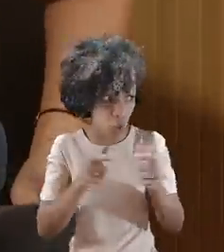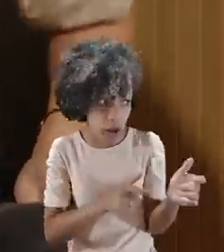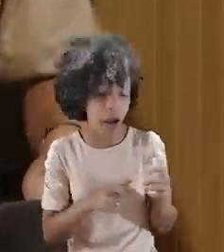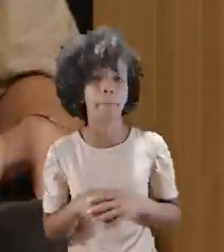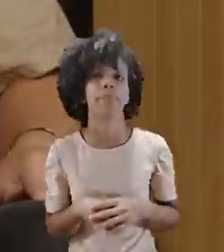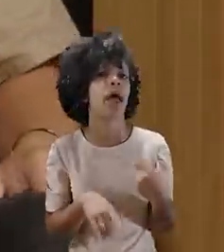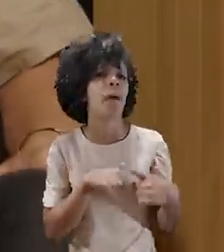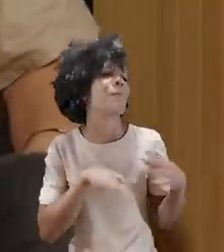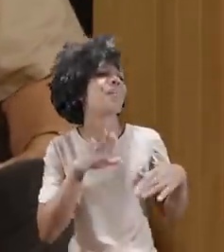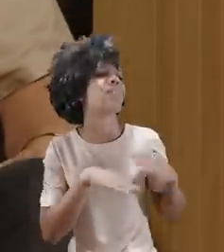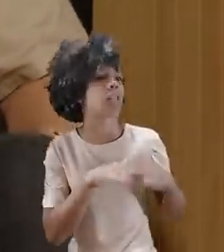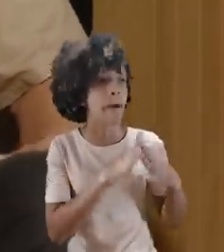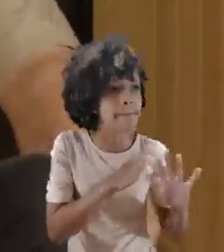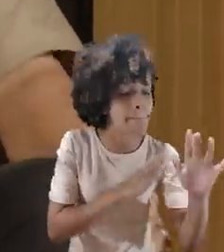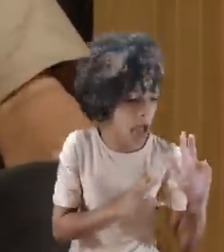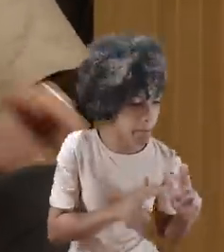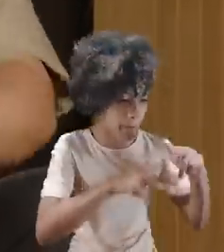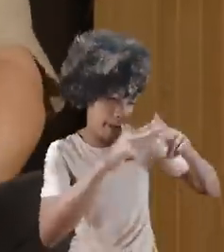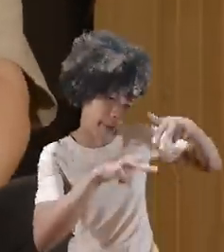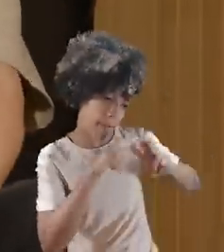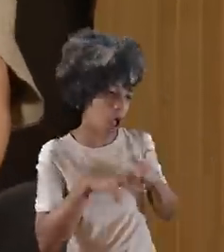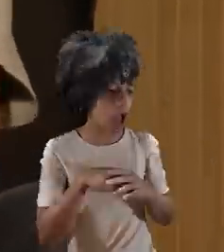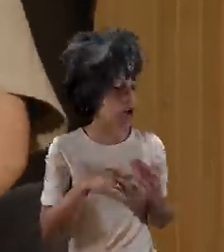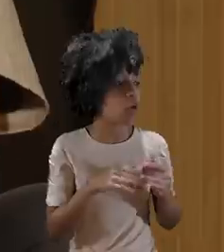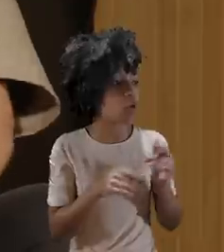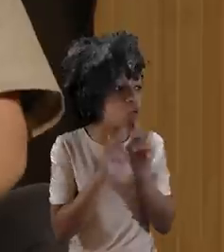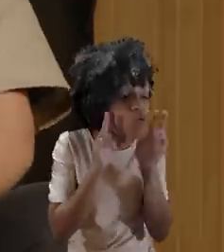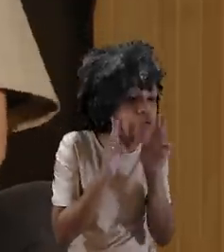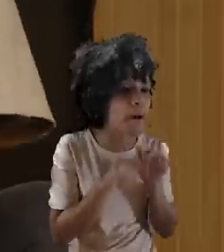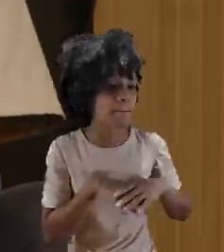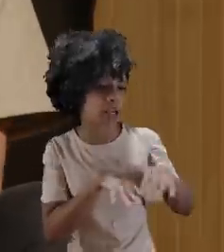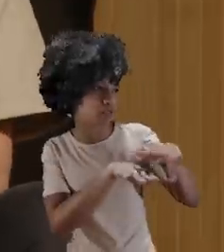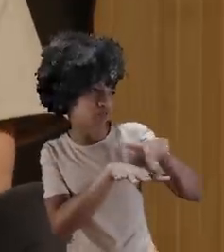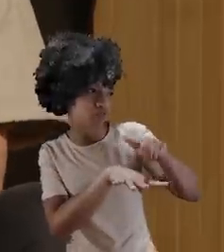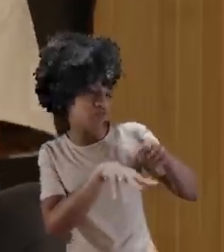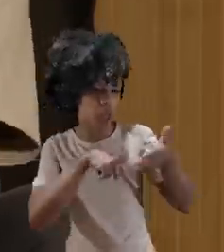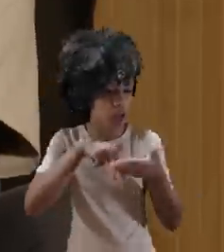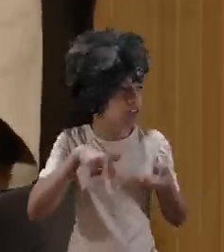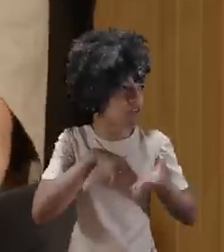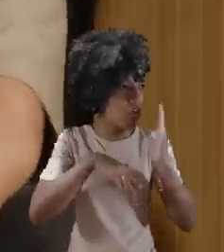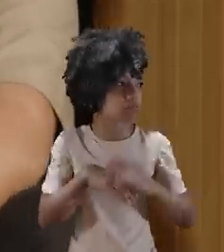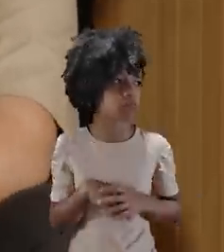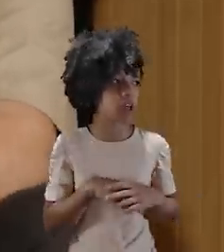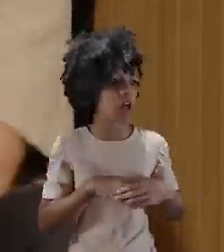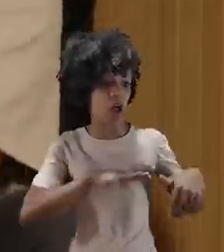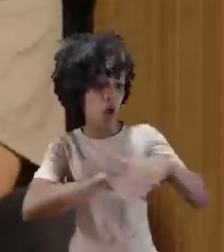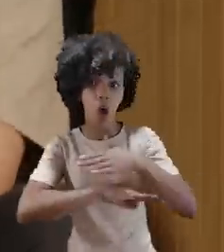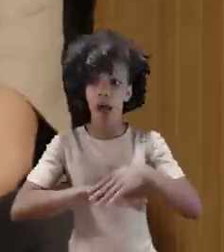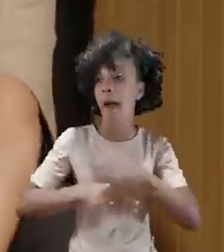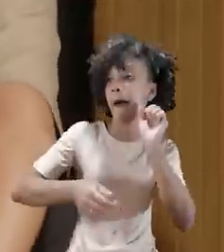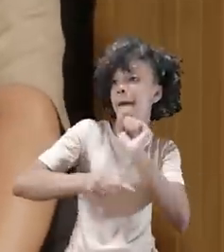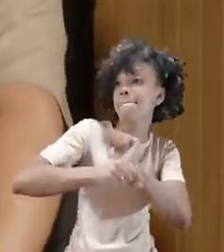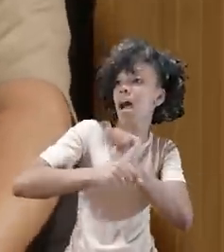nítido às vezes ficava quebrada cortando mano bagulho está cortando de bermuda e chinelo né o às vezes passa um carro na